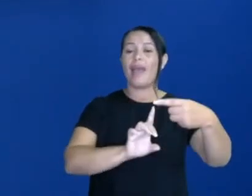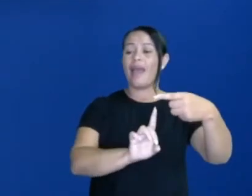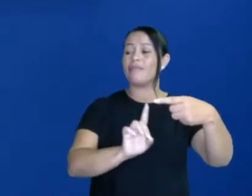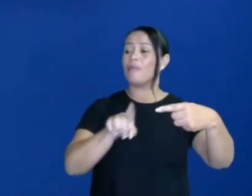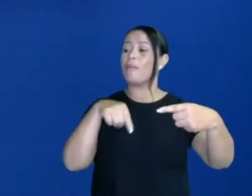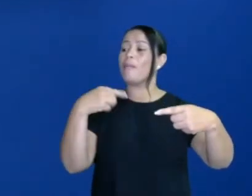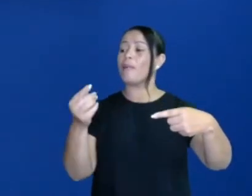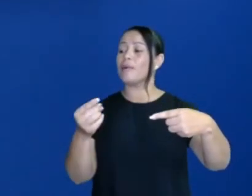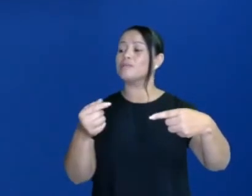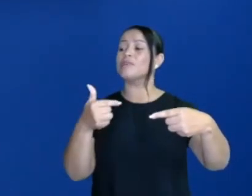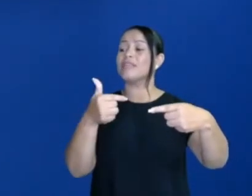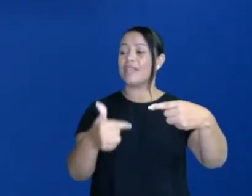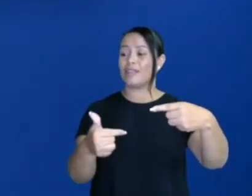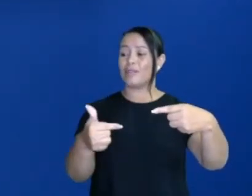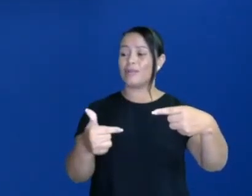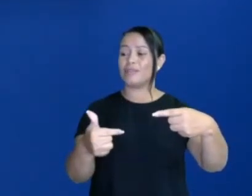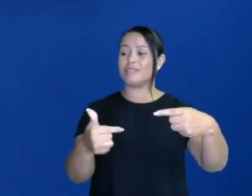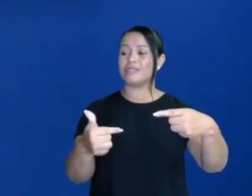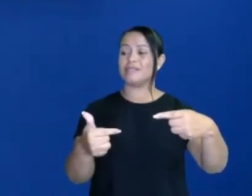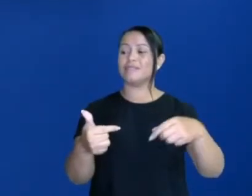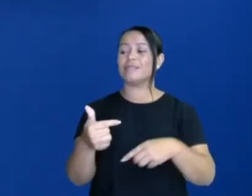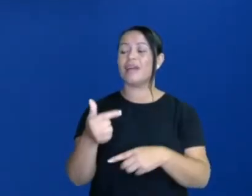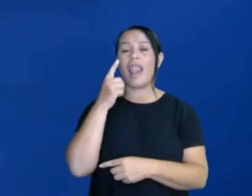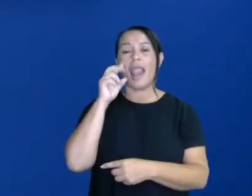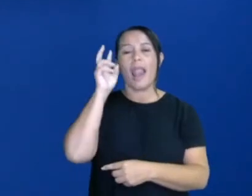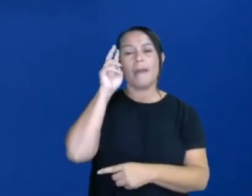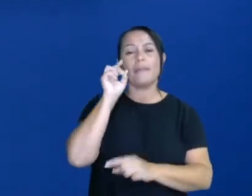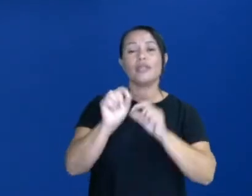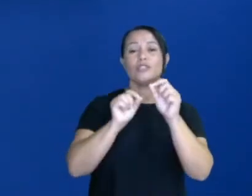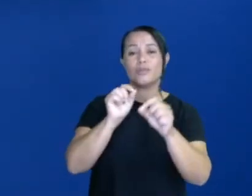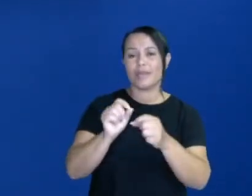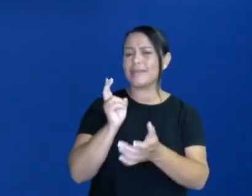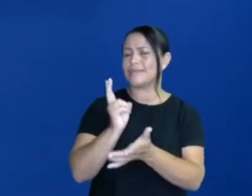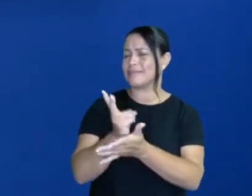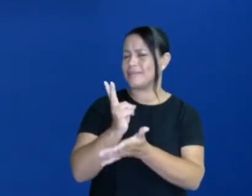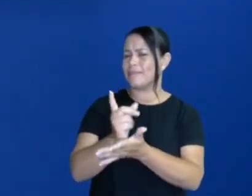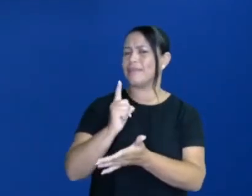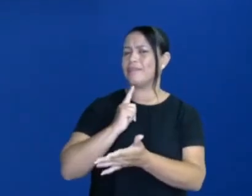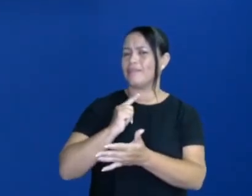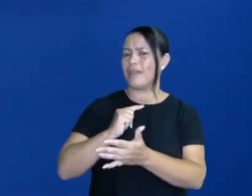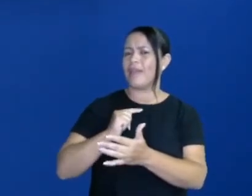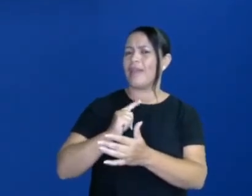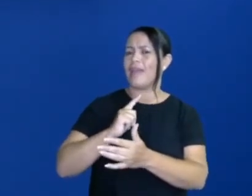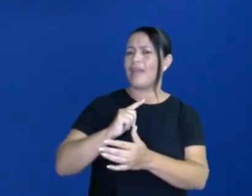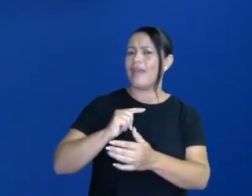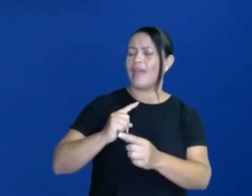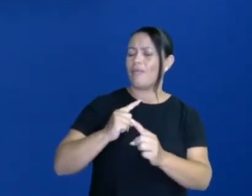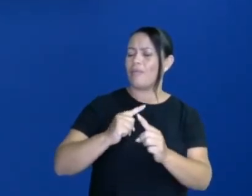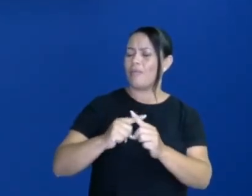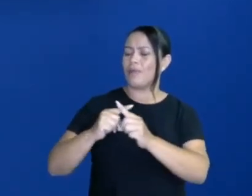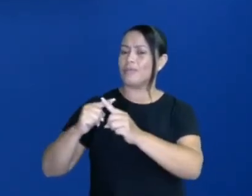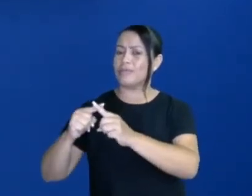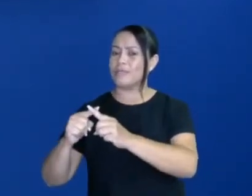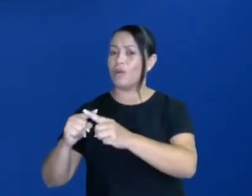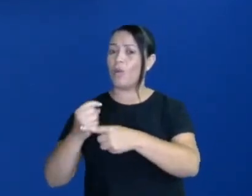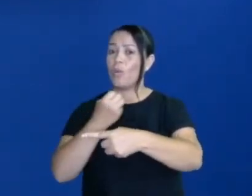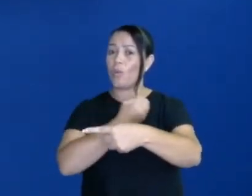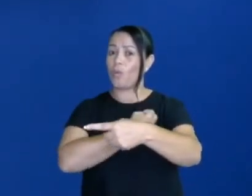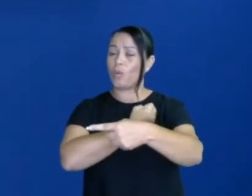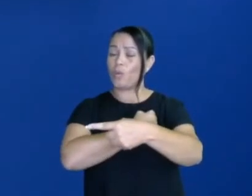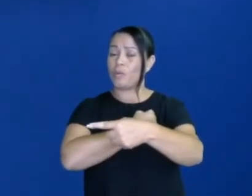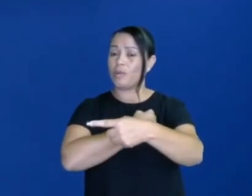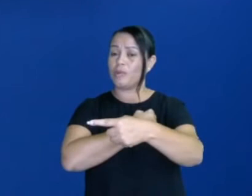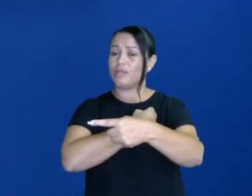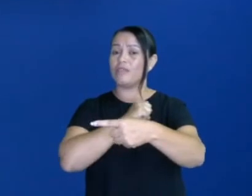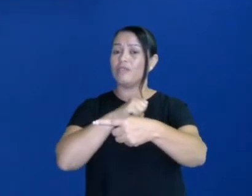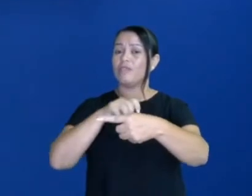próxima fração, que é 2. Então, vou colocar aqui, ó. Lembrando que toda vez que tiver esse processo de multiplicação, o número que você